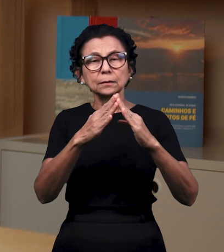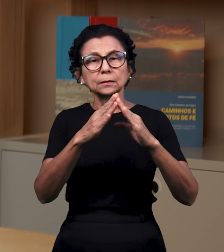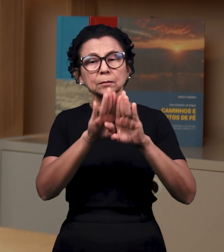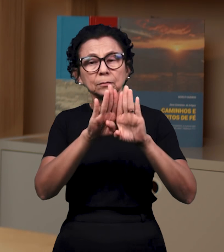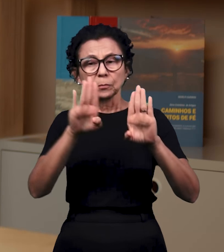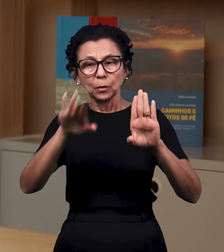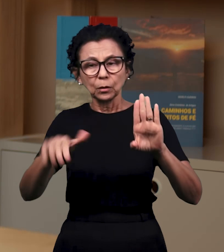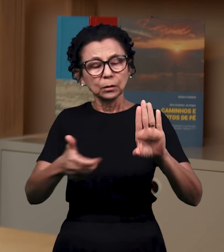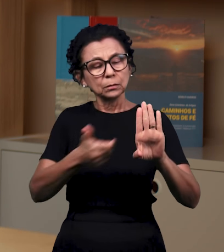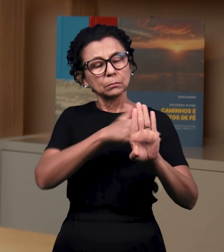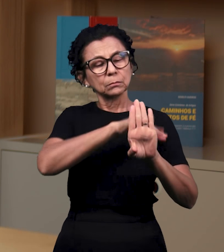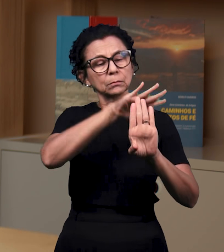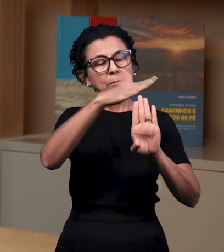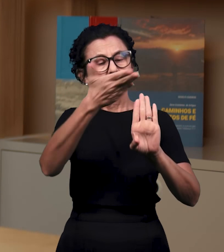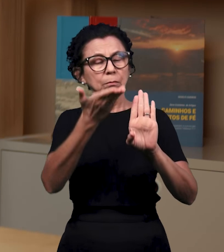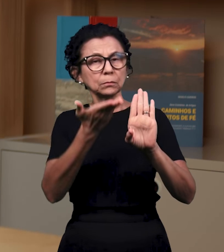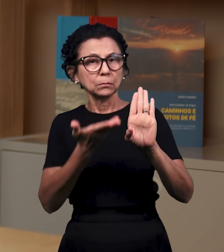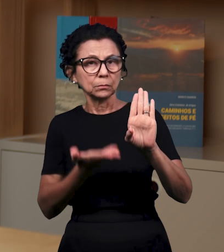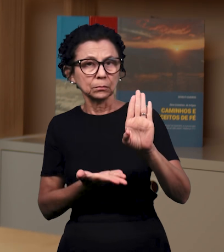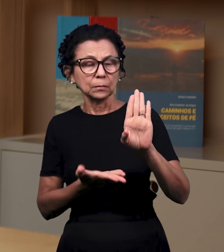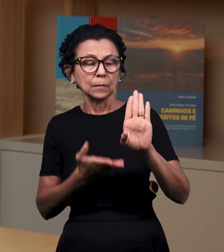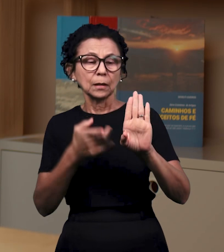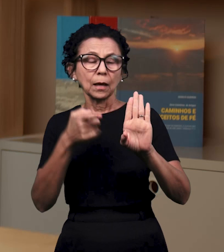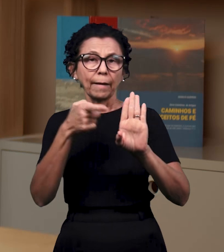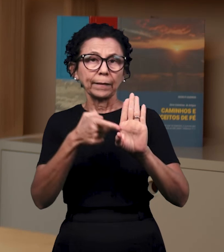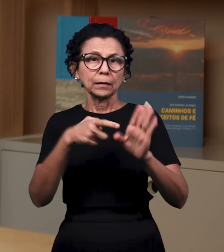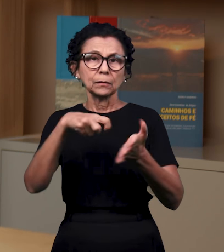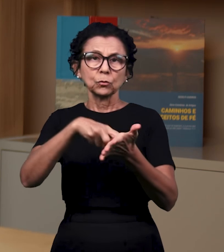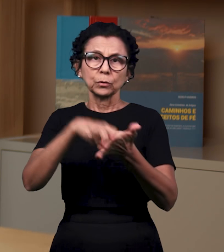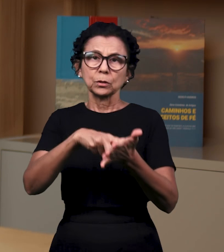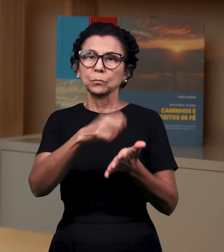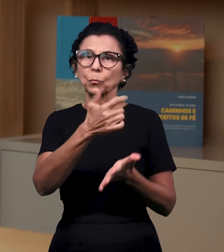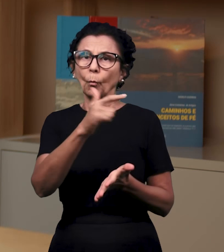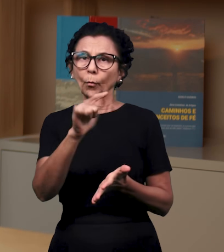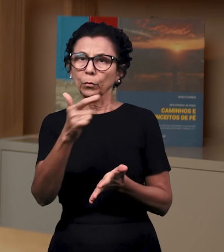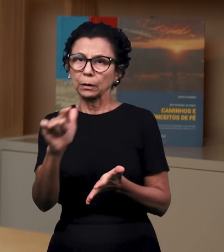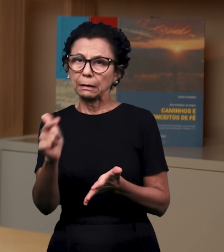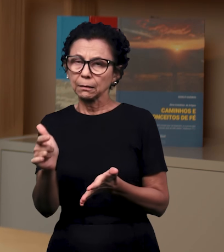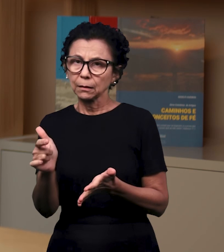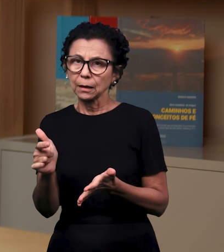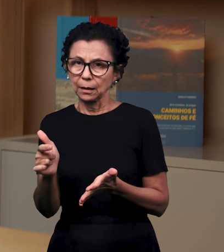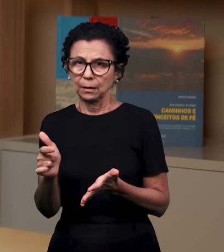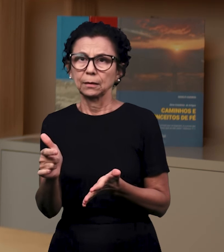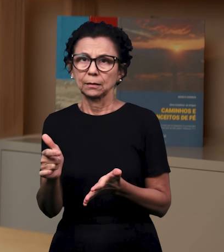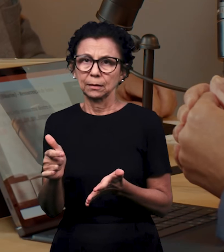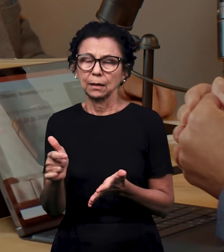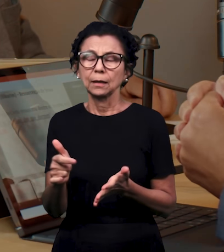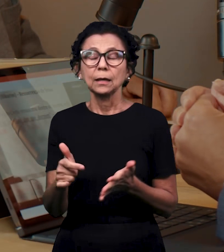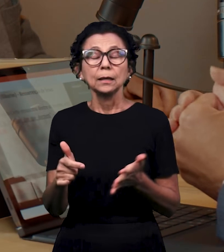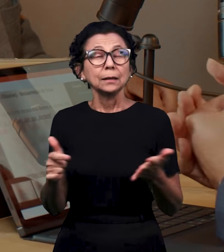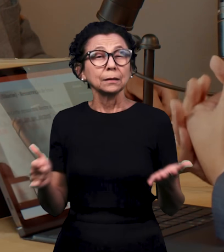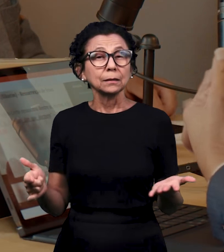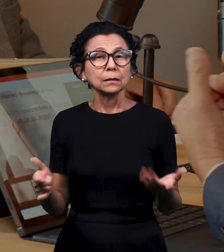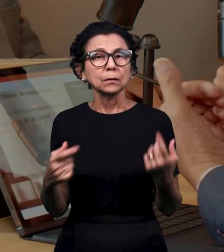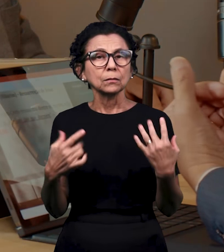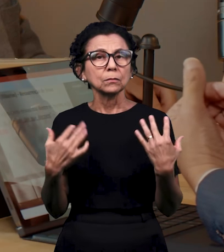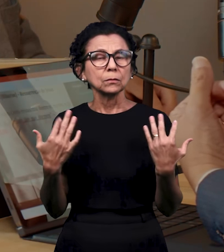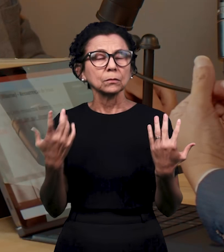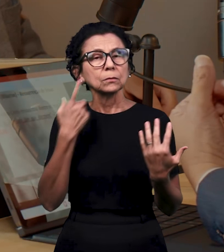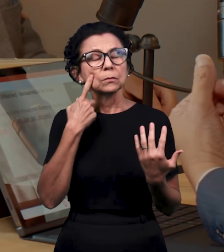tivessem o sinal, né? Então, nós vemos todo esse simbolismo no cordeiro, e quando